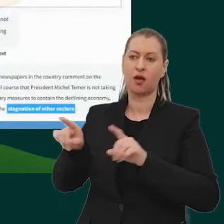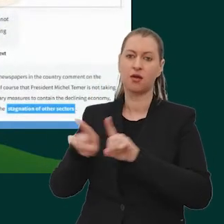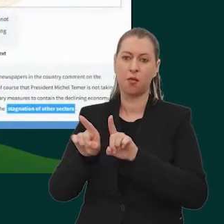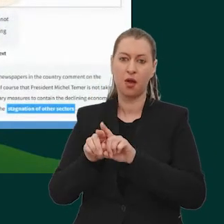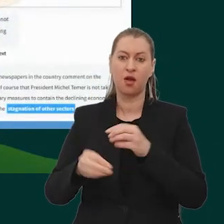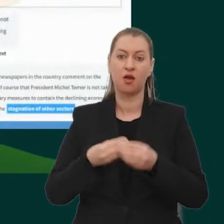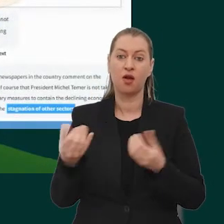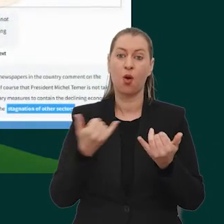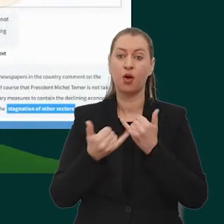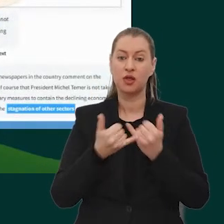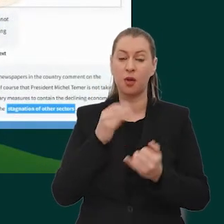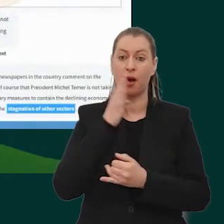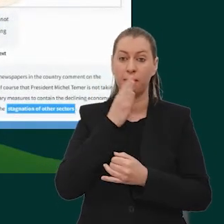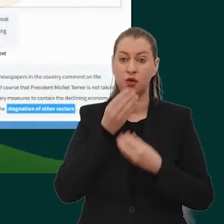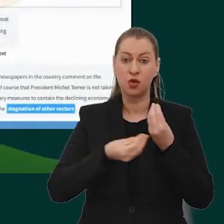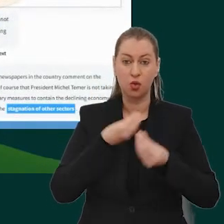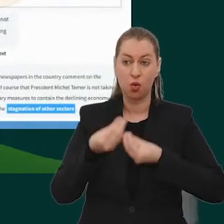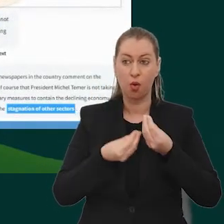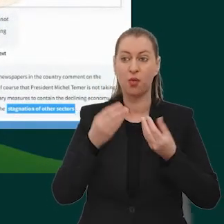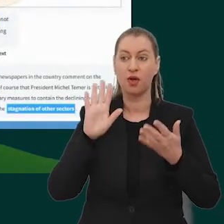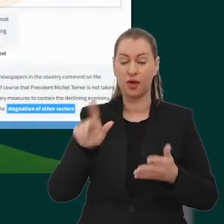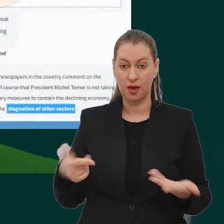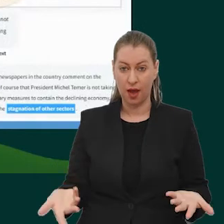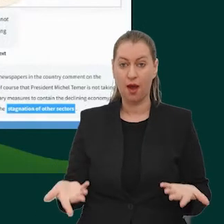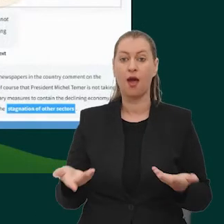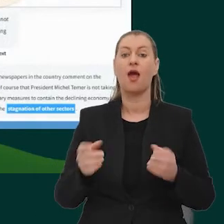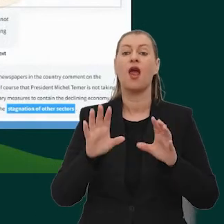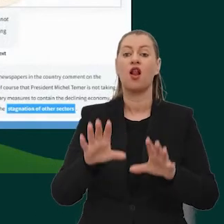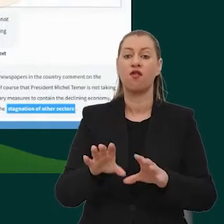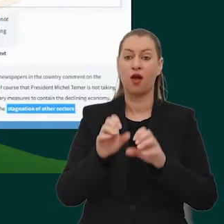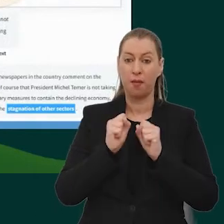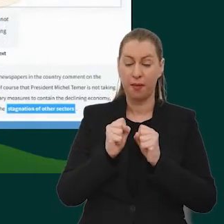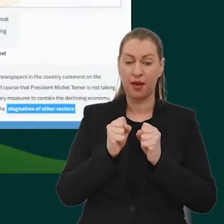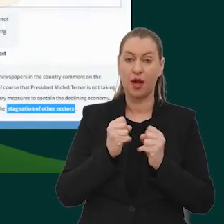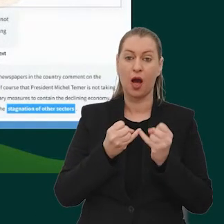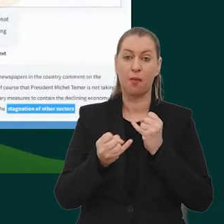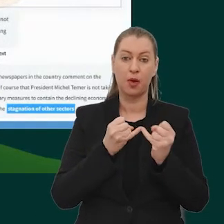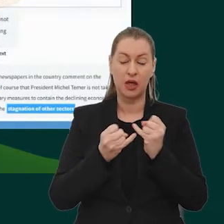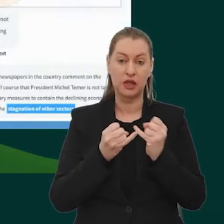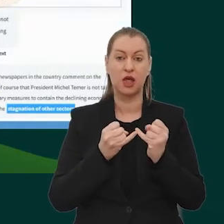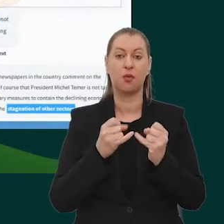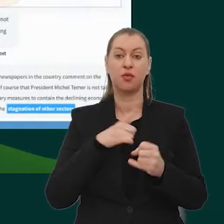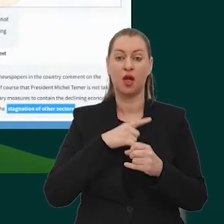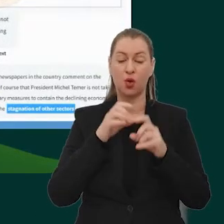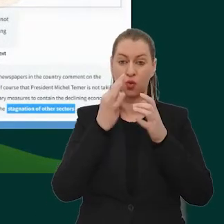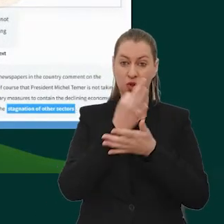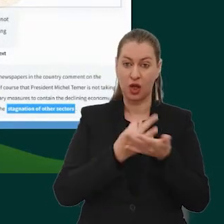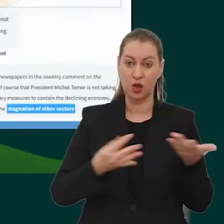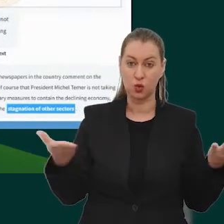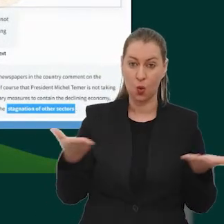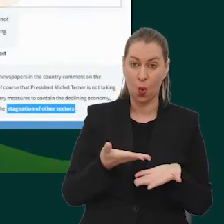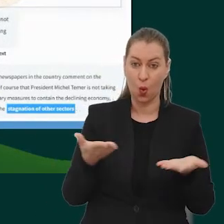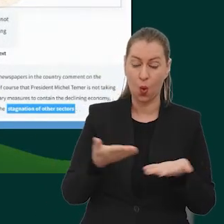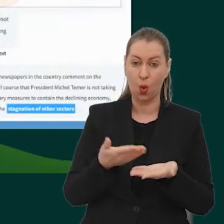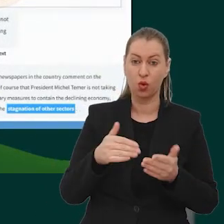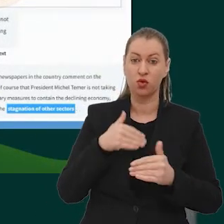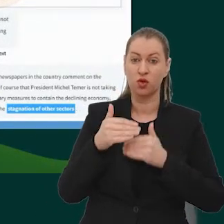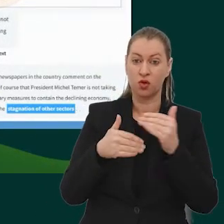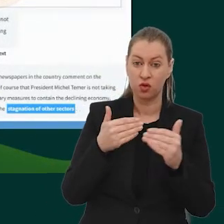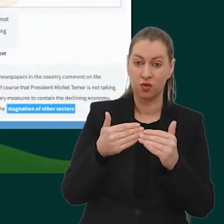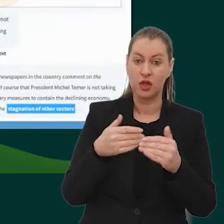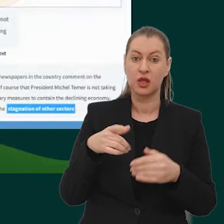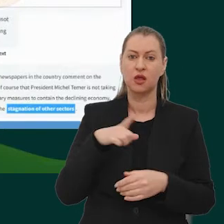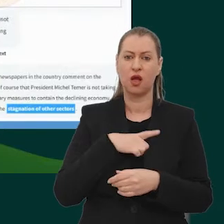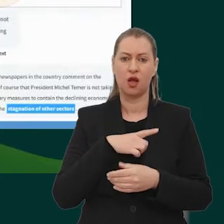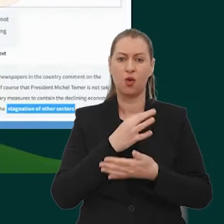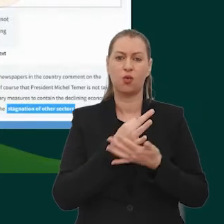Aqui um exemplo rapidinho do que é pragmática, né? Ele vai tentar pegar... Eu tenho lá um texto do que temos hoje, né? Hoje já está muito avançado. A gente